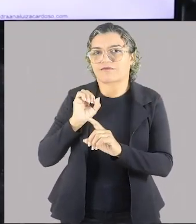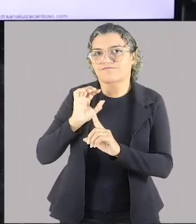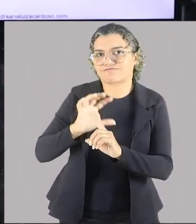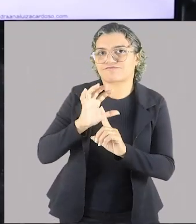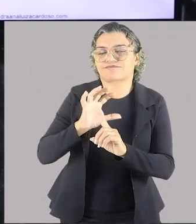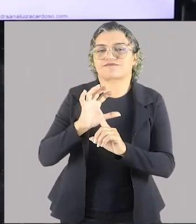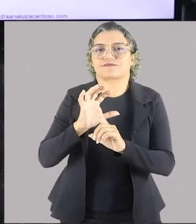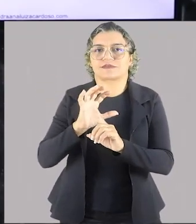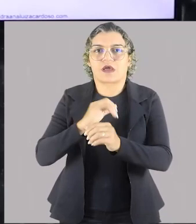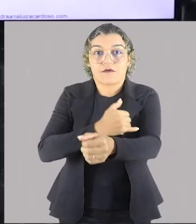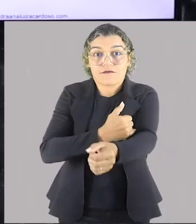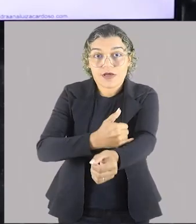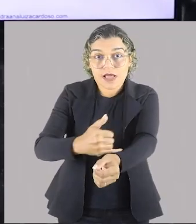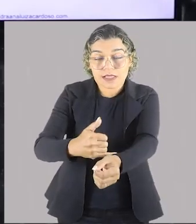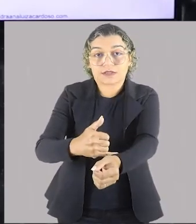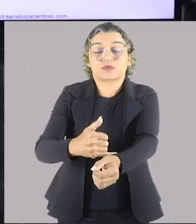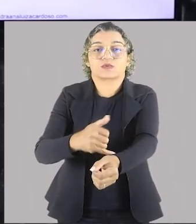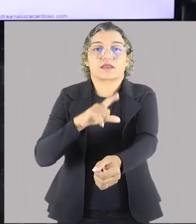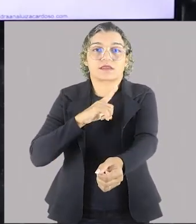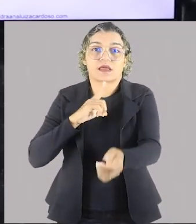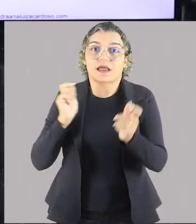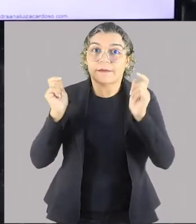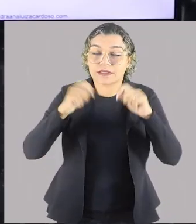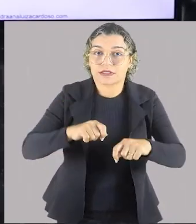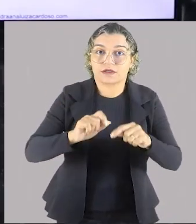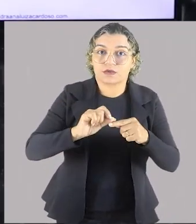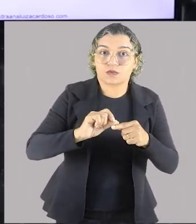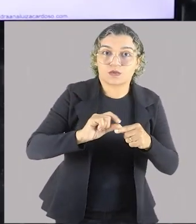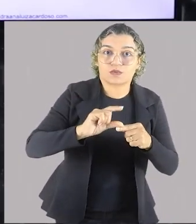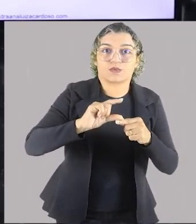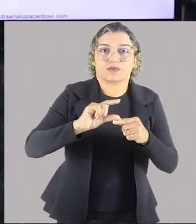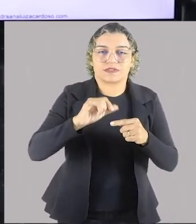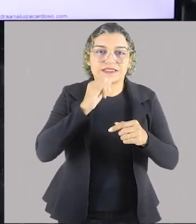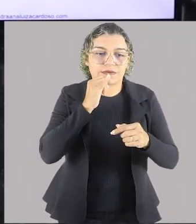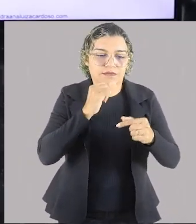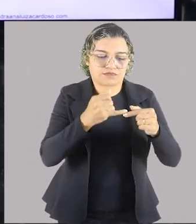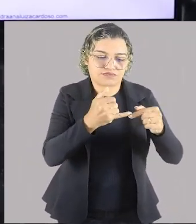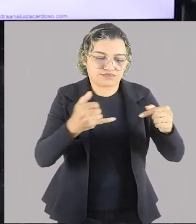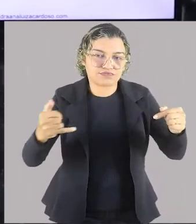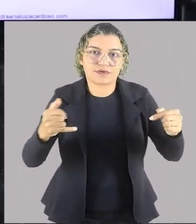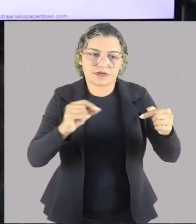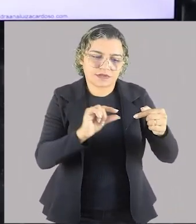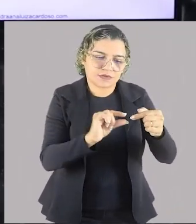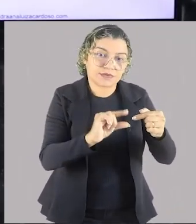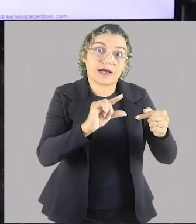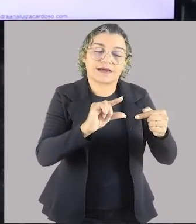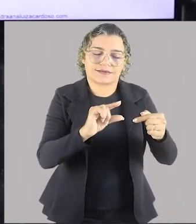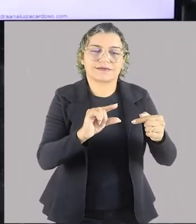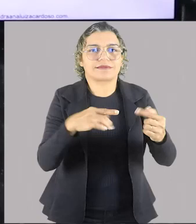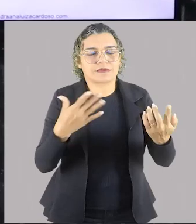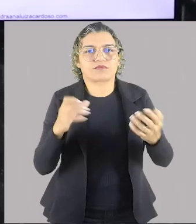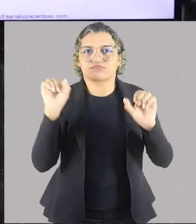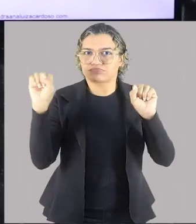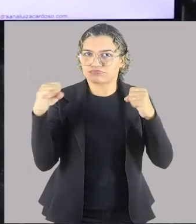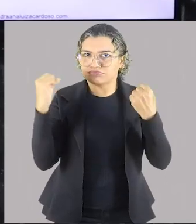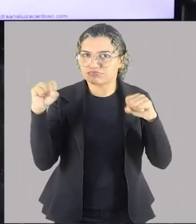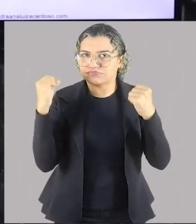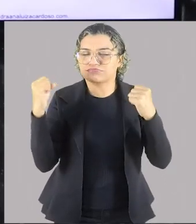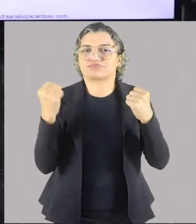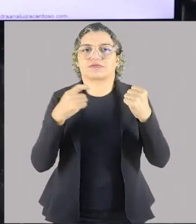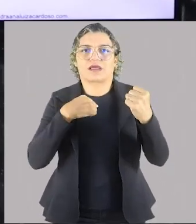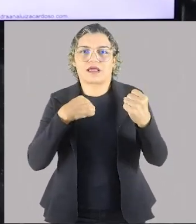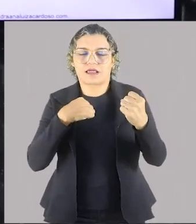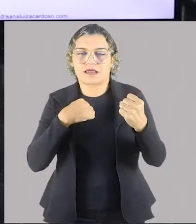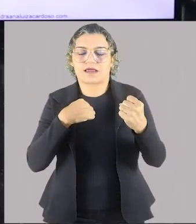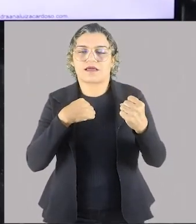que os vasos tenham uma maior capacidade de dilatar. Então, durante o exercício físico, os vasos eles vão se dilatar